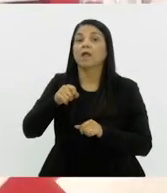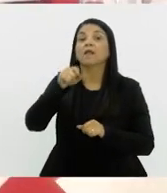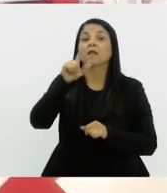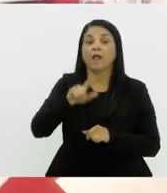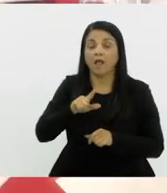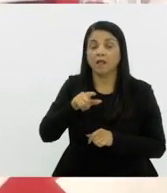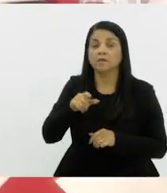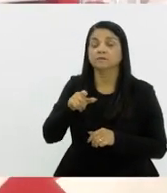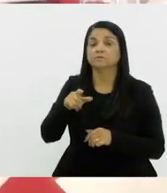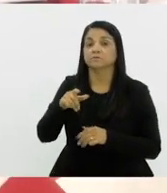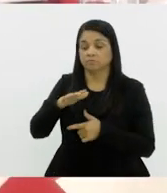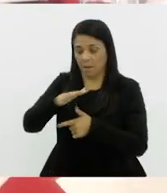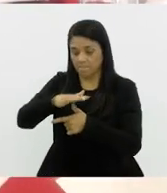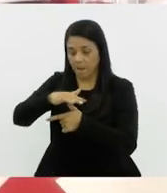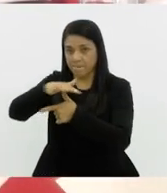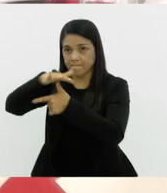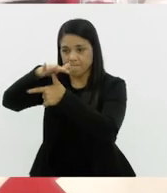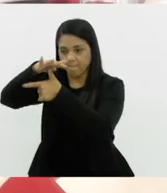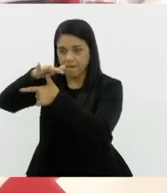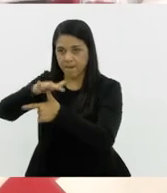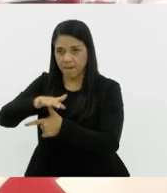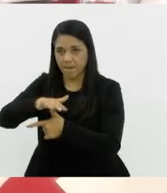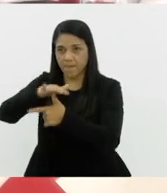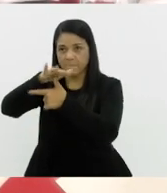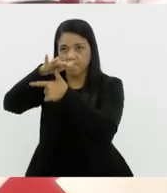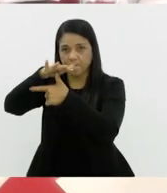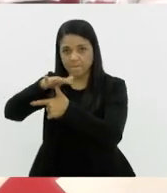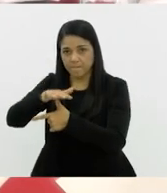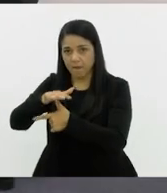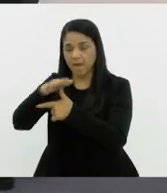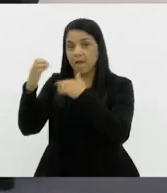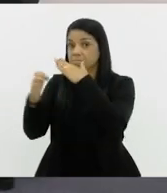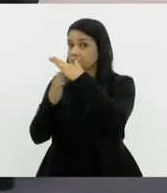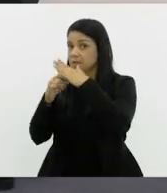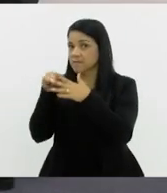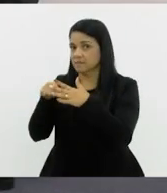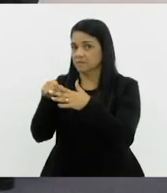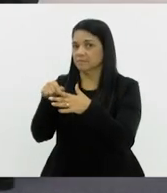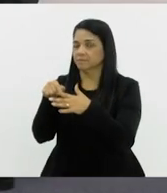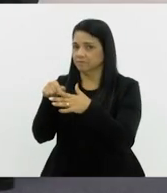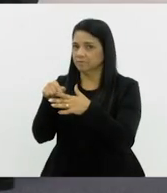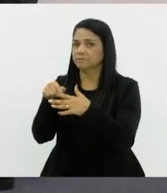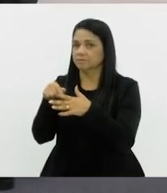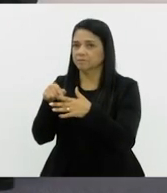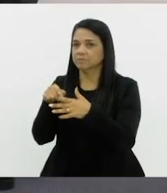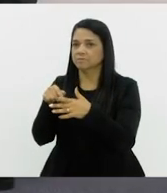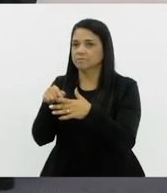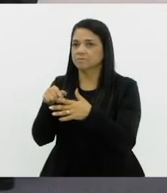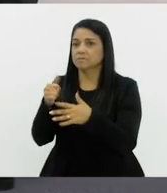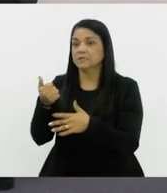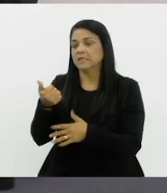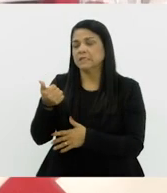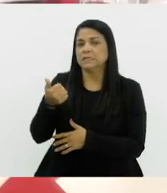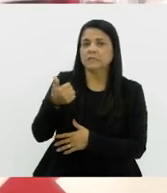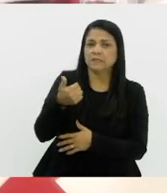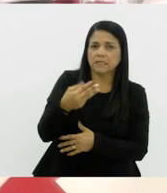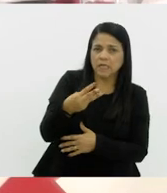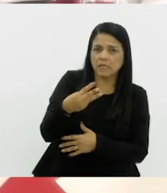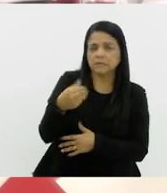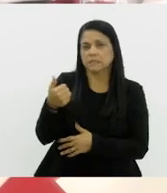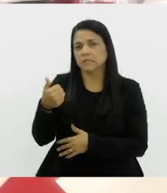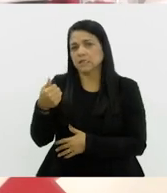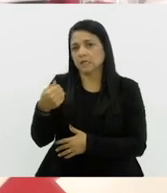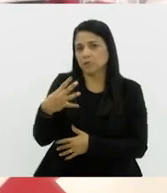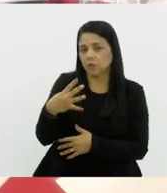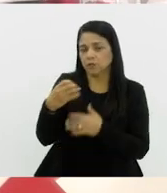De quem opera, acho que faltam compra, 2 ou 3, pode ser? Exatamente, o terceiro ali, né? Então, isso. Seriam mais ou menos 13, 14 isso. empresas. Isso.